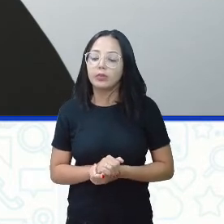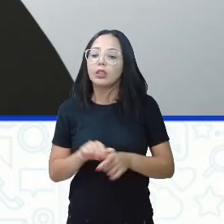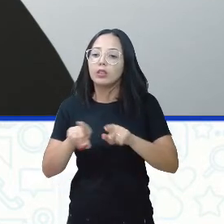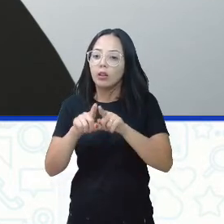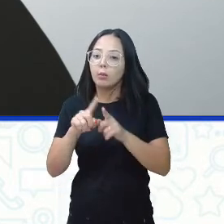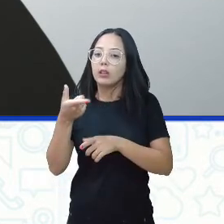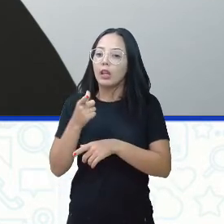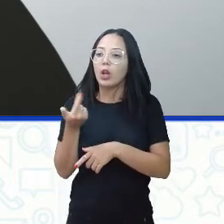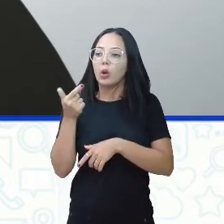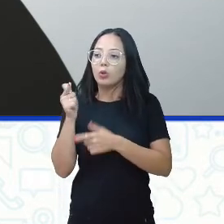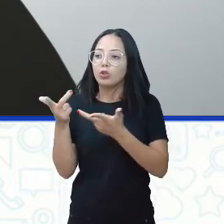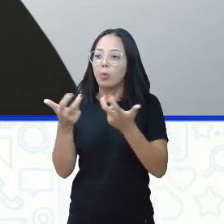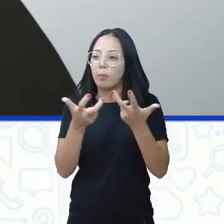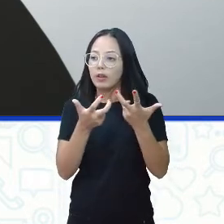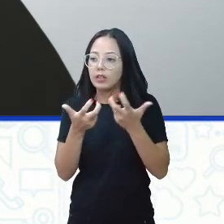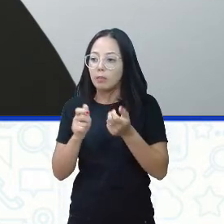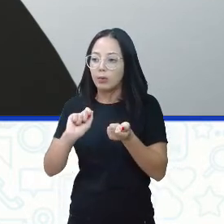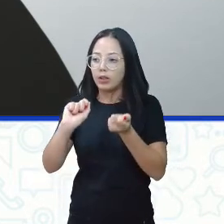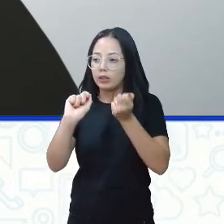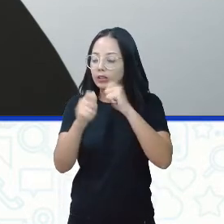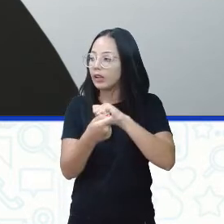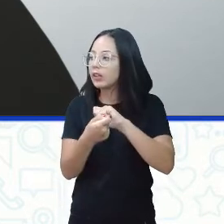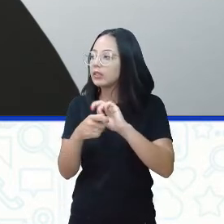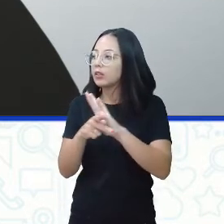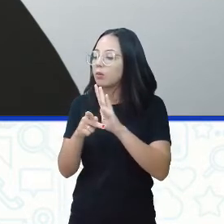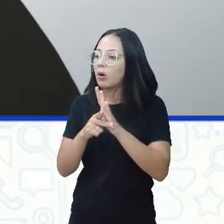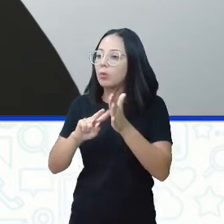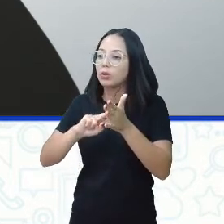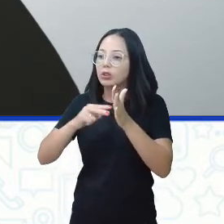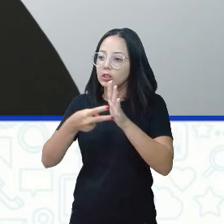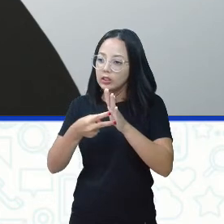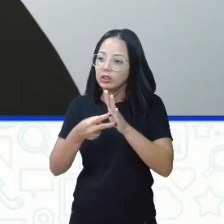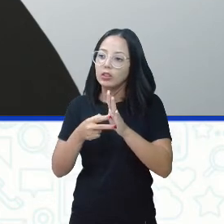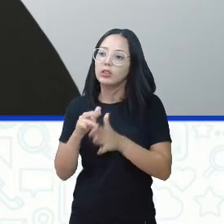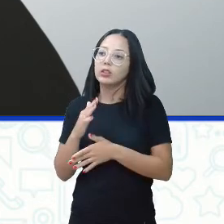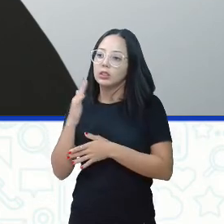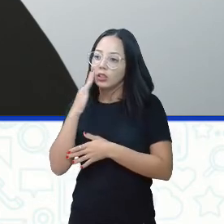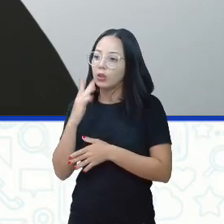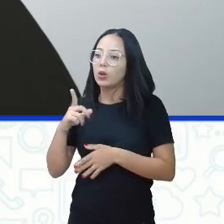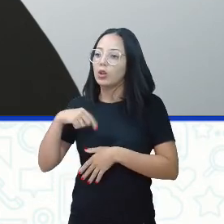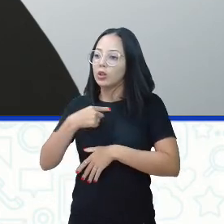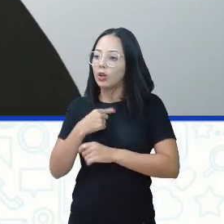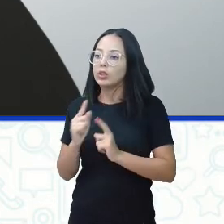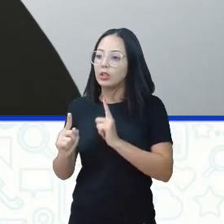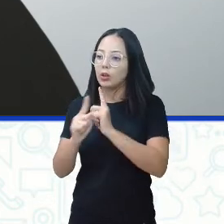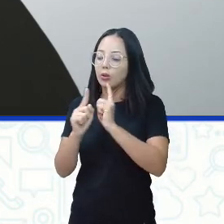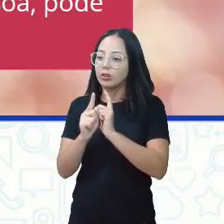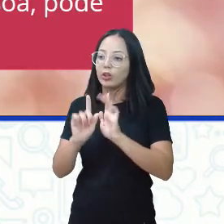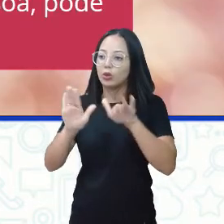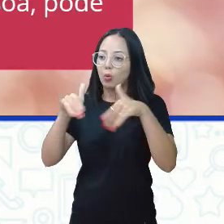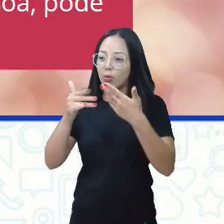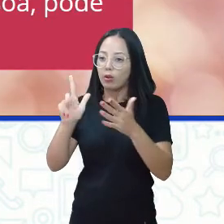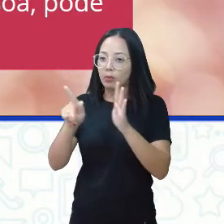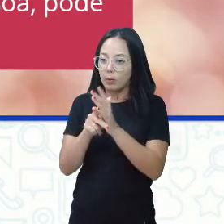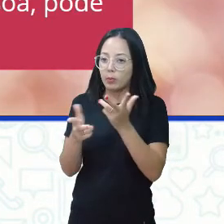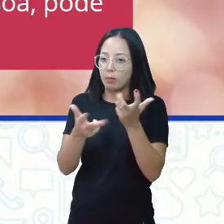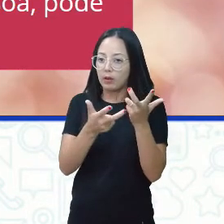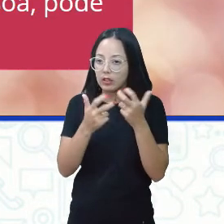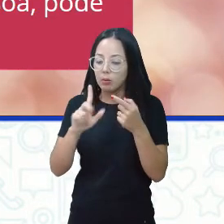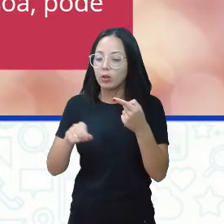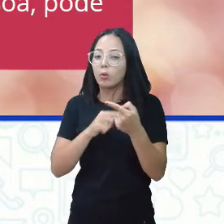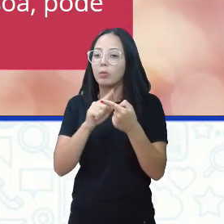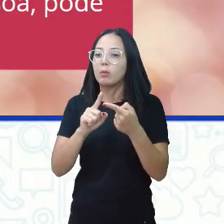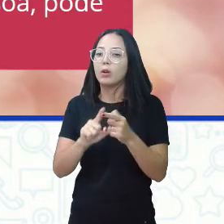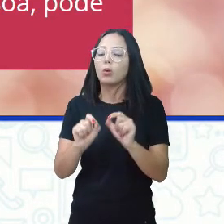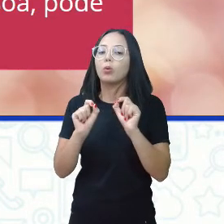outros fatores são percebidos na adequação dos sentidos. Vamos ver quais são esses fatores que são percebidos? Primeiro,